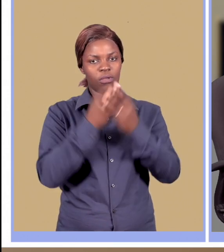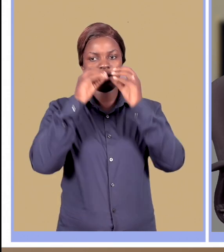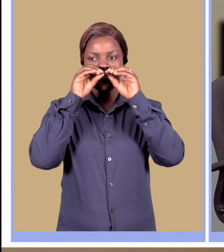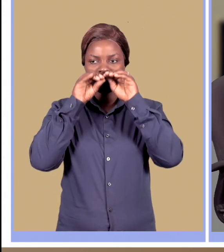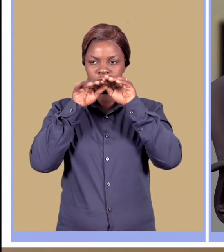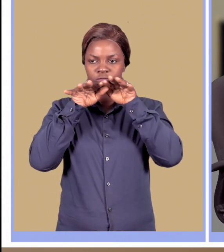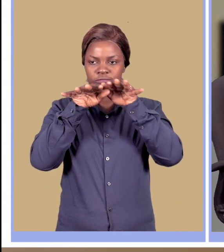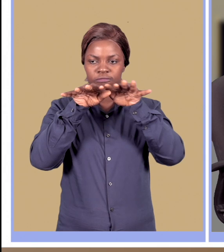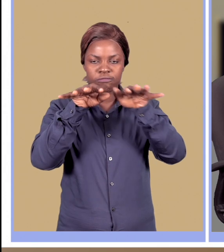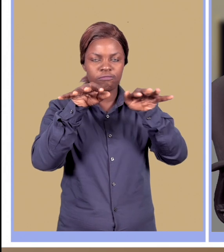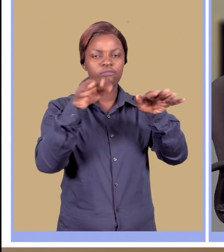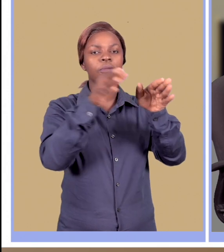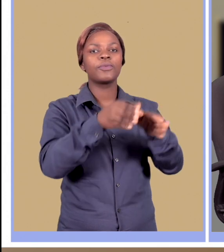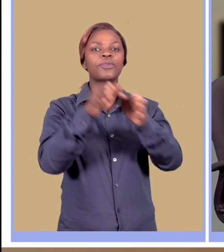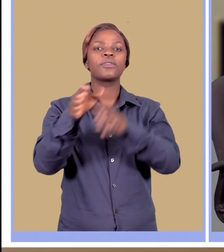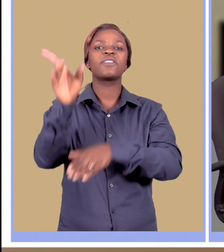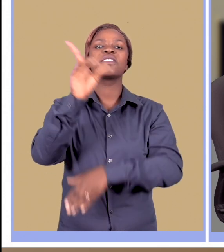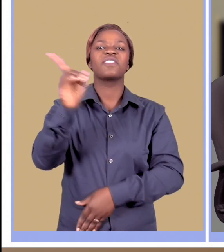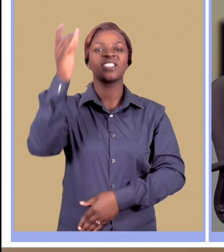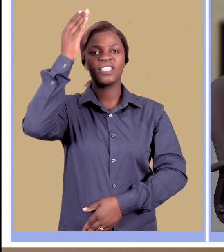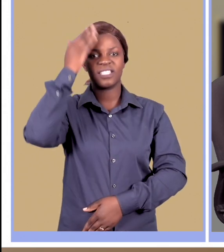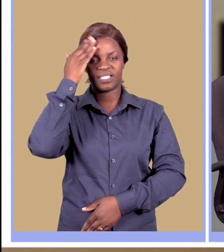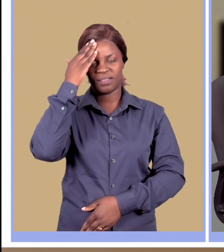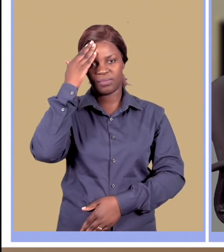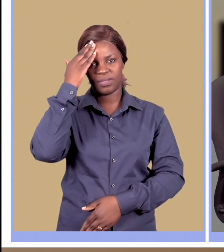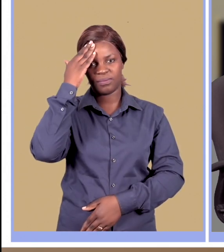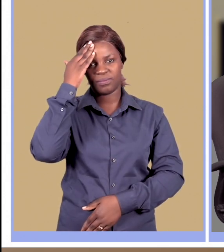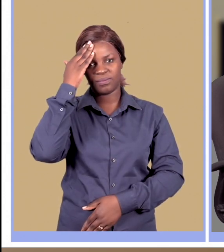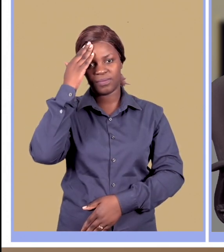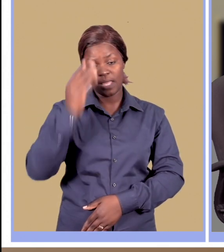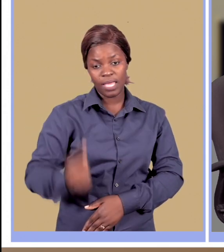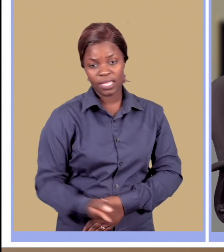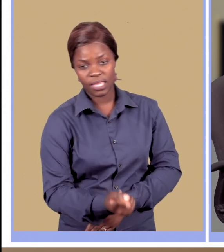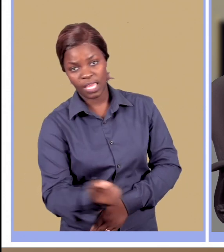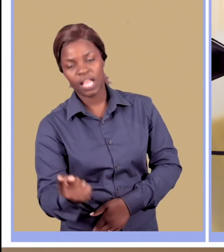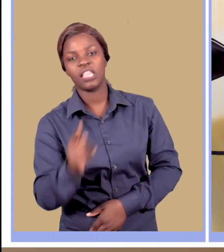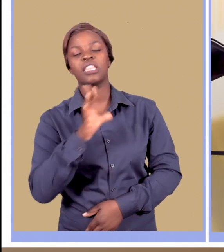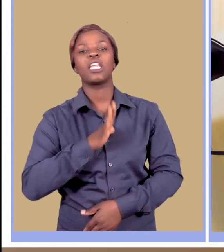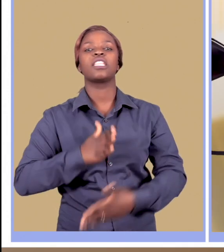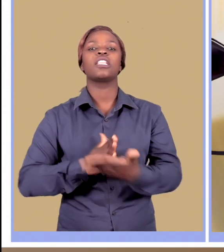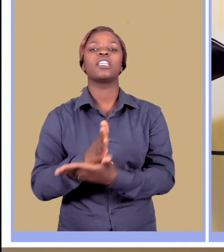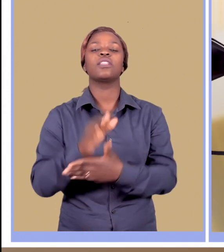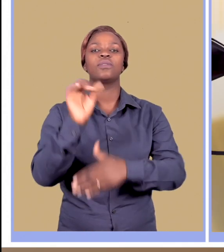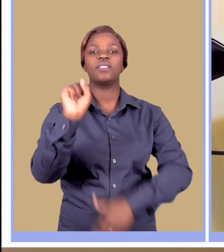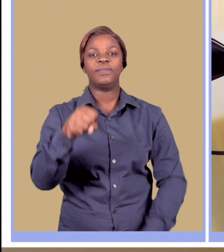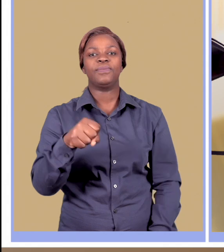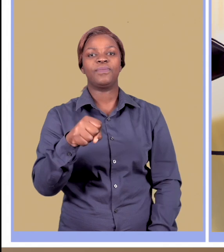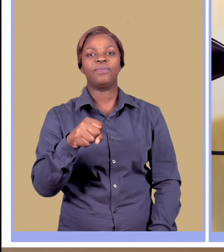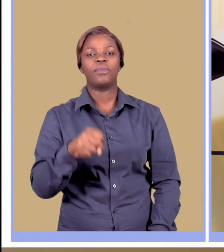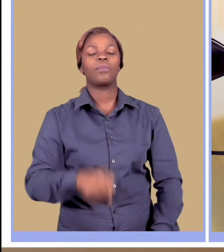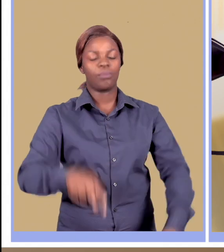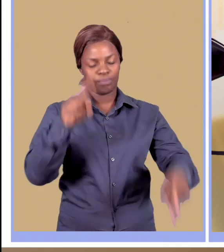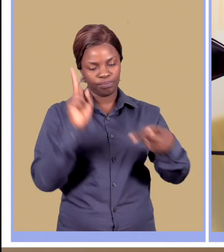transferir esta informação para as pessoas com deficiência, saber que elas gozam deste direito